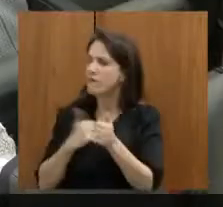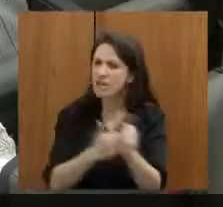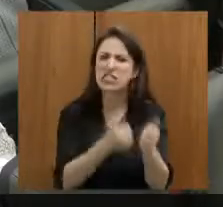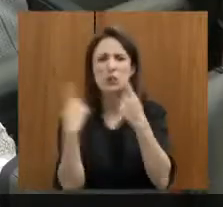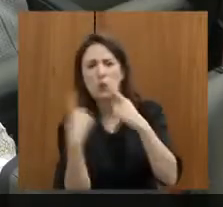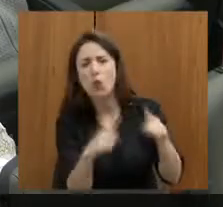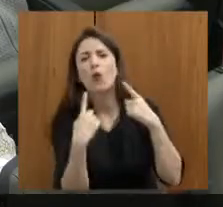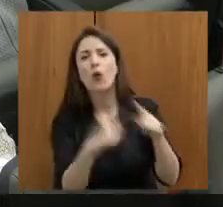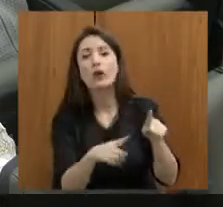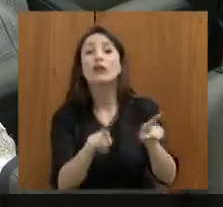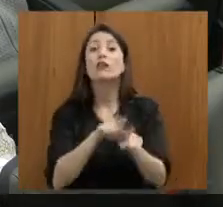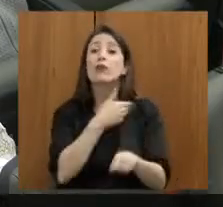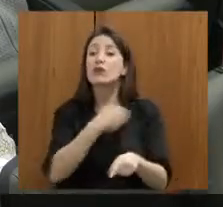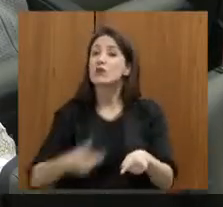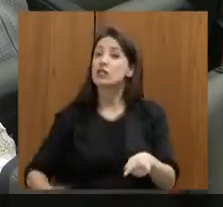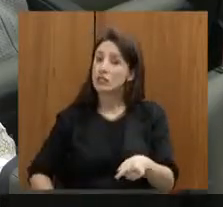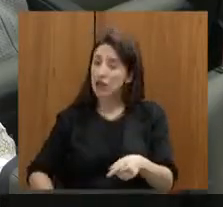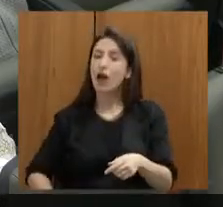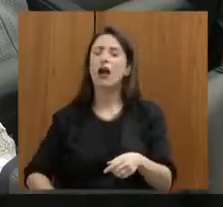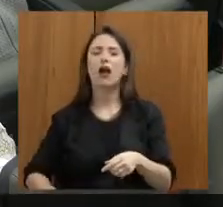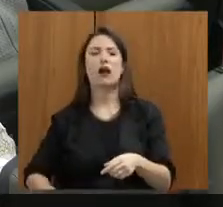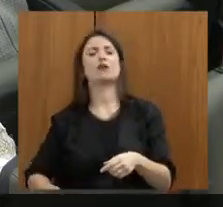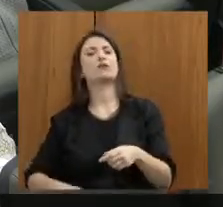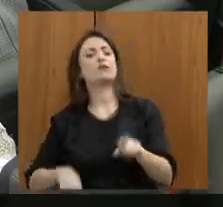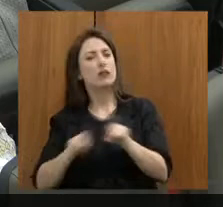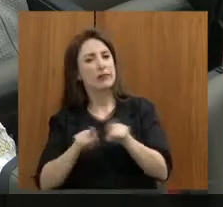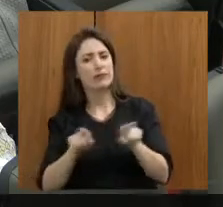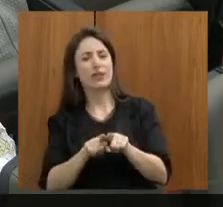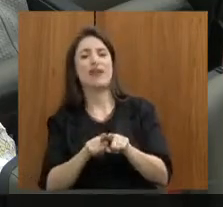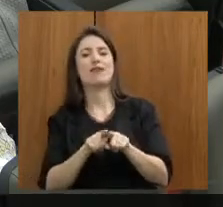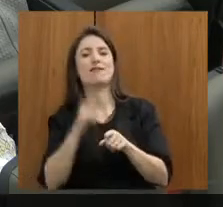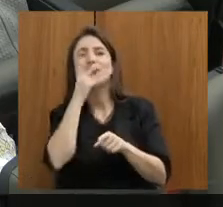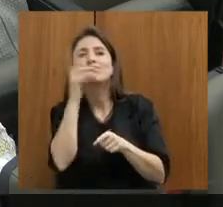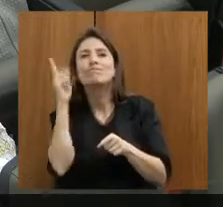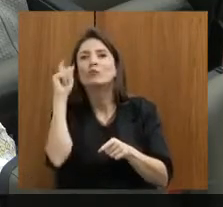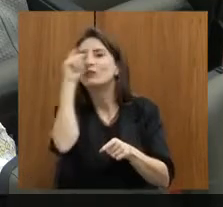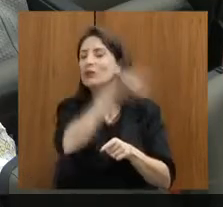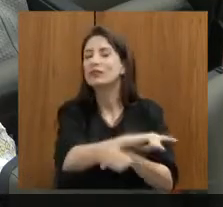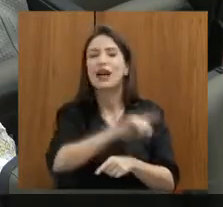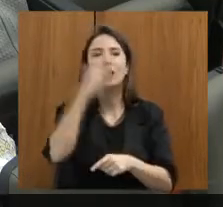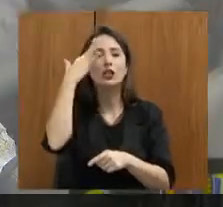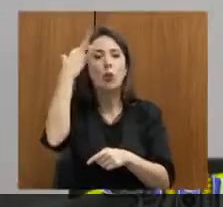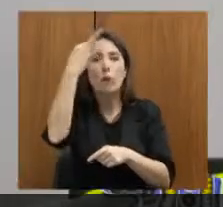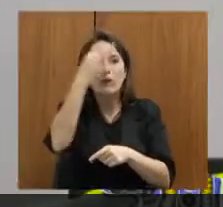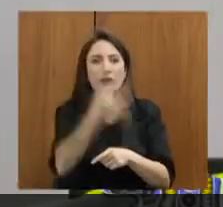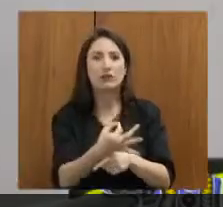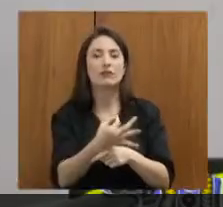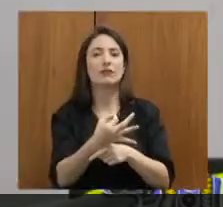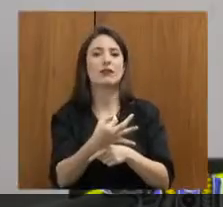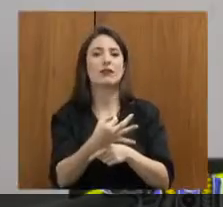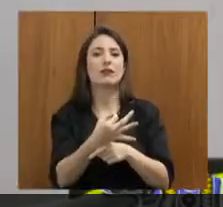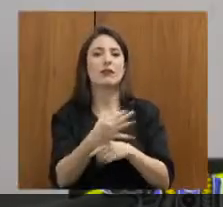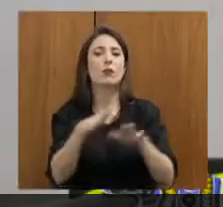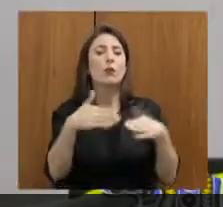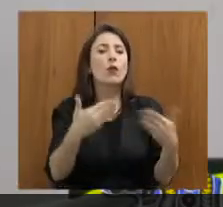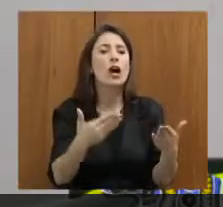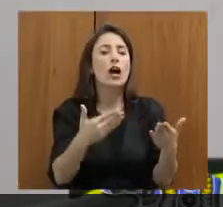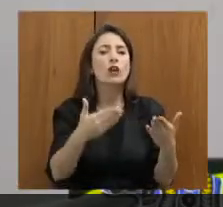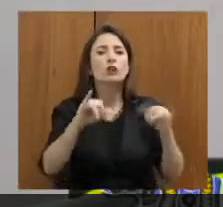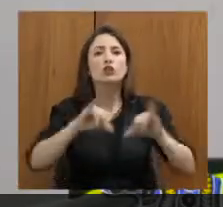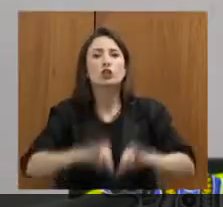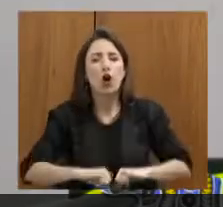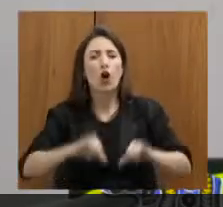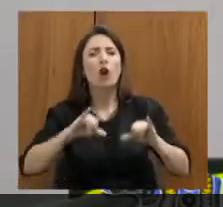e pelo próprio estado que não têm de repente ficuldade de compreender a quando eles sofrem um